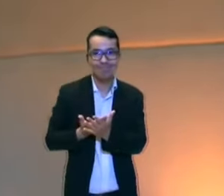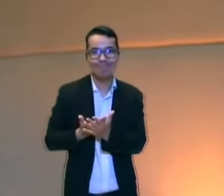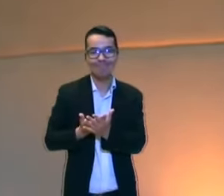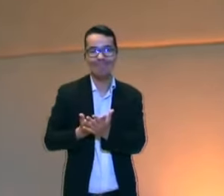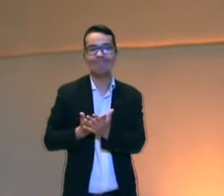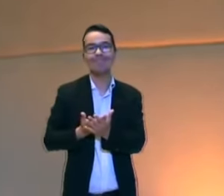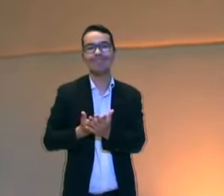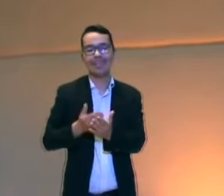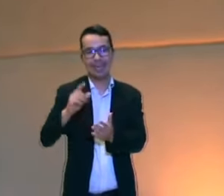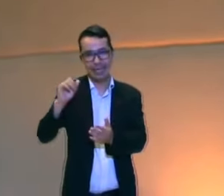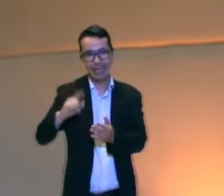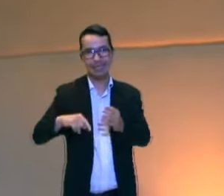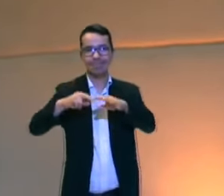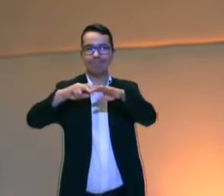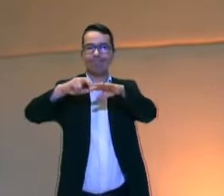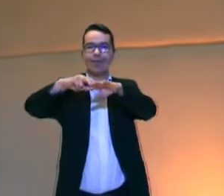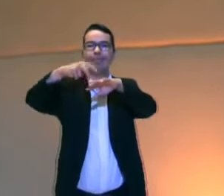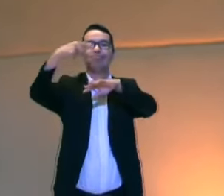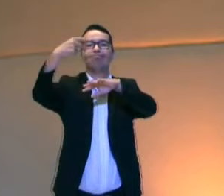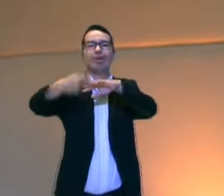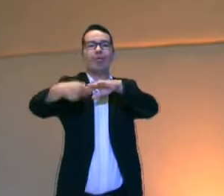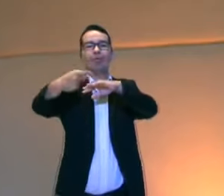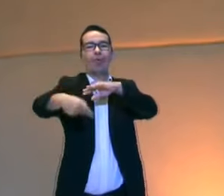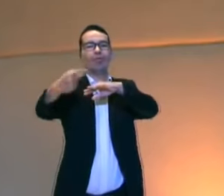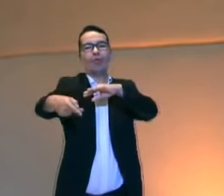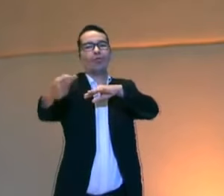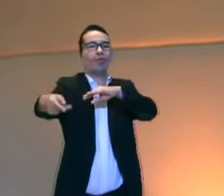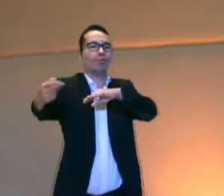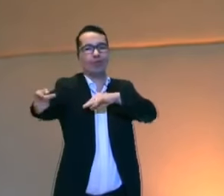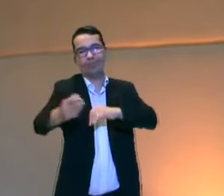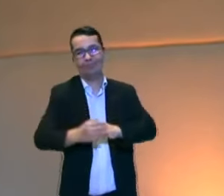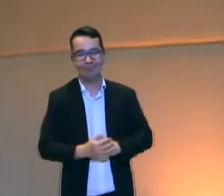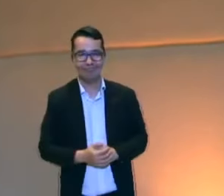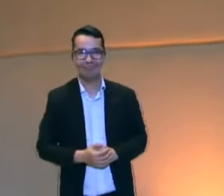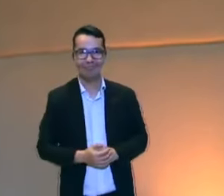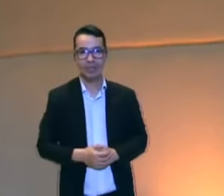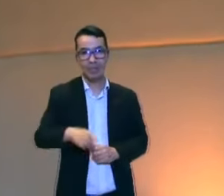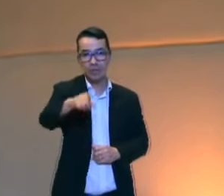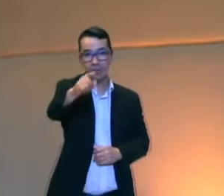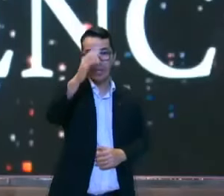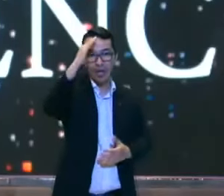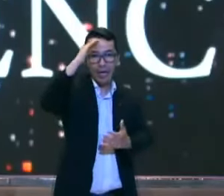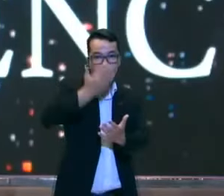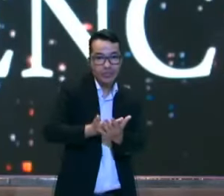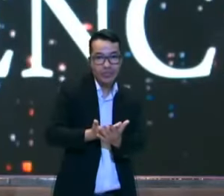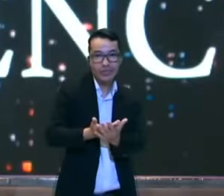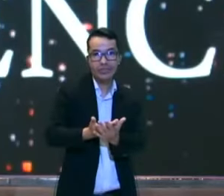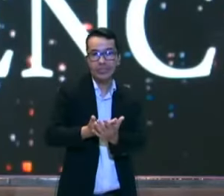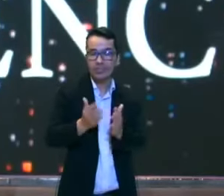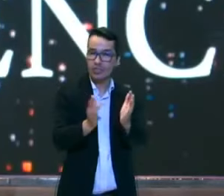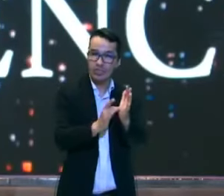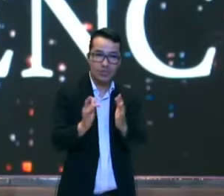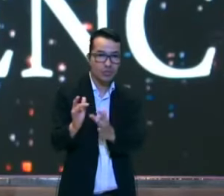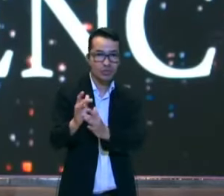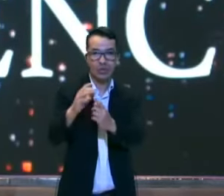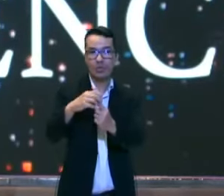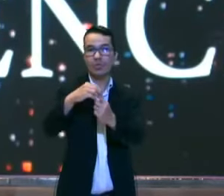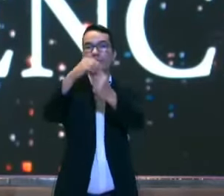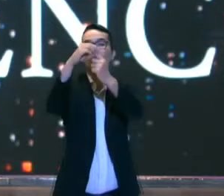Ou você crê e ele é o fundamento da tua salvação, ou você não crê e ele